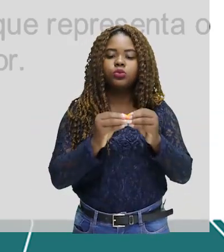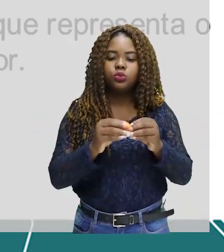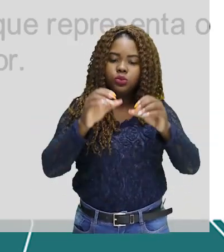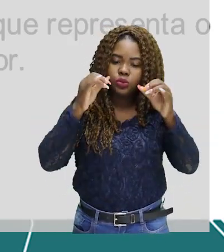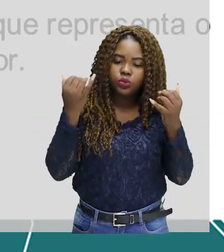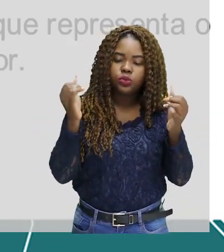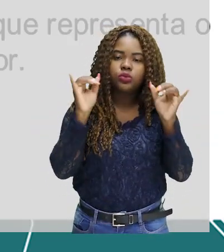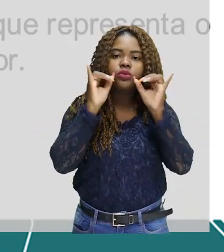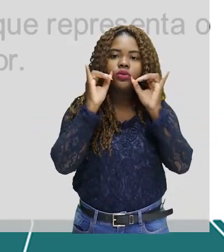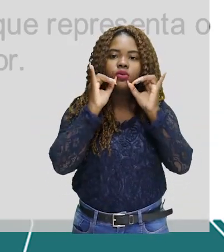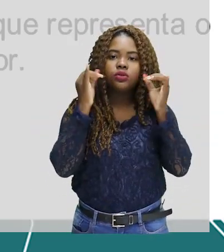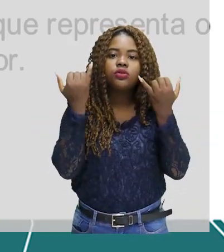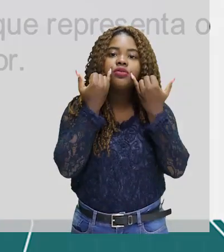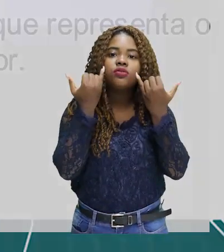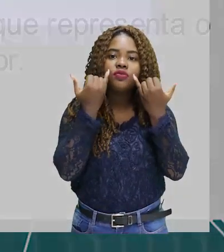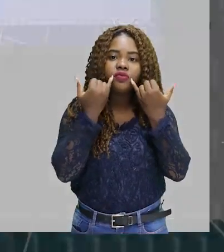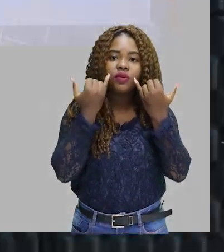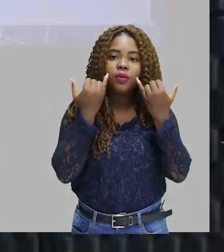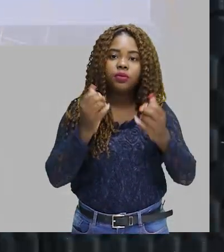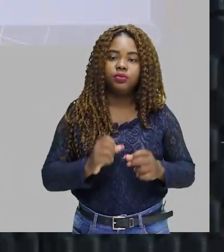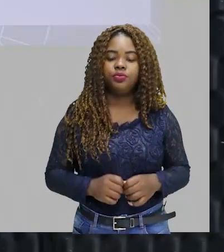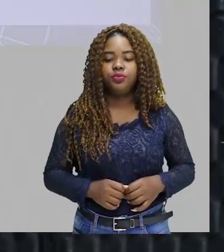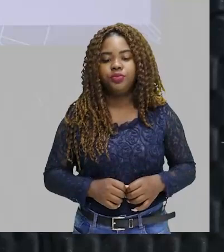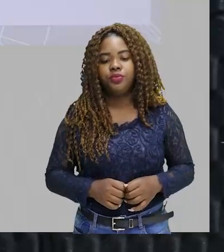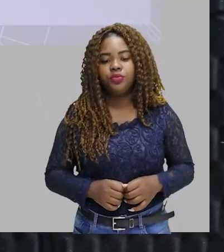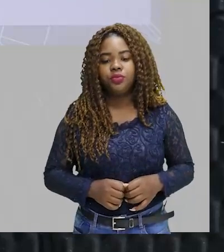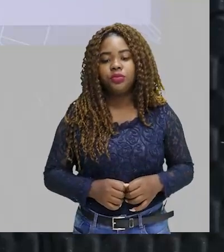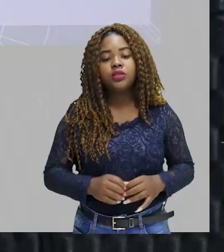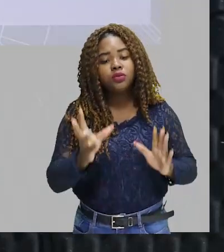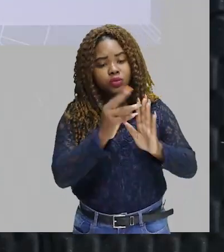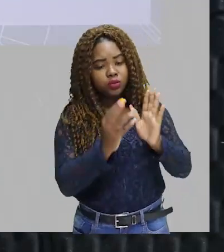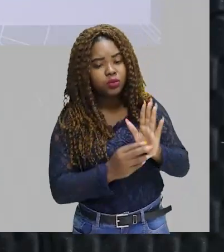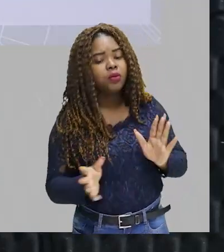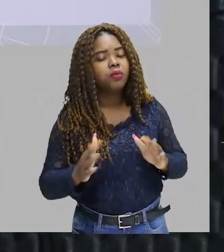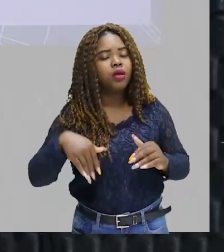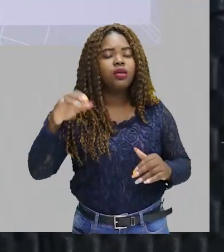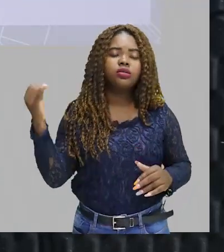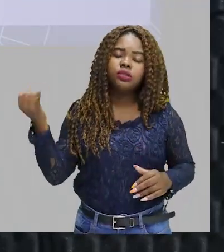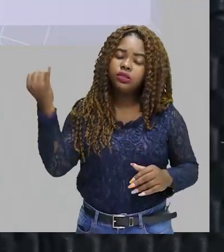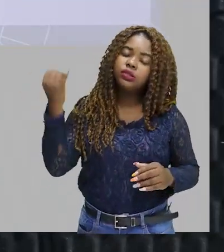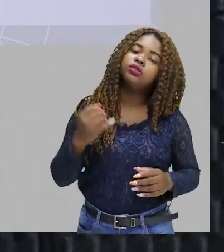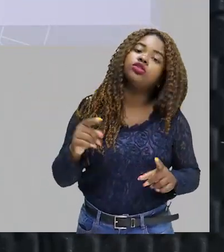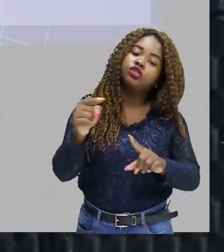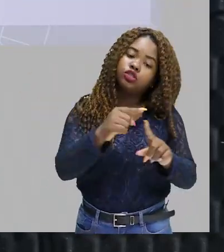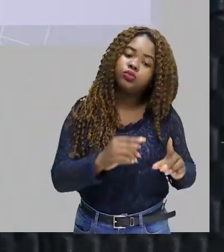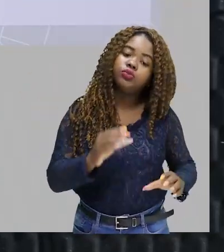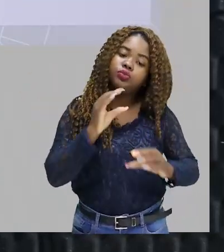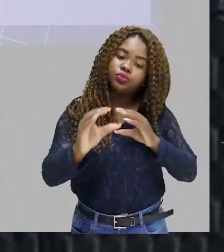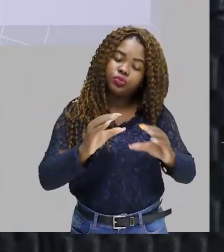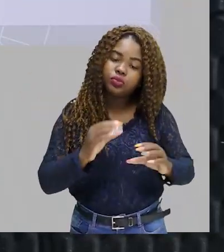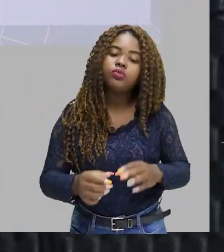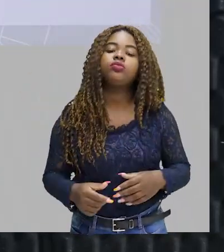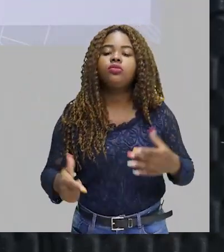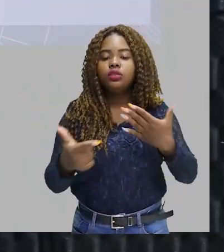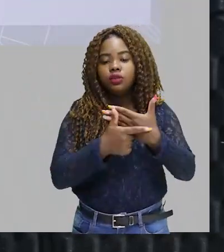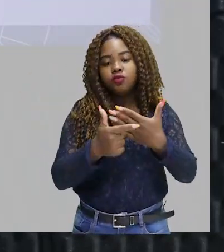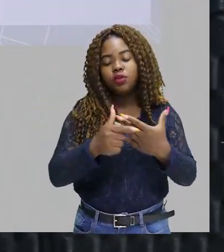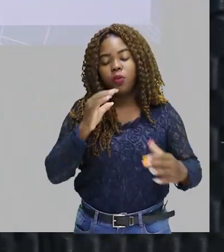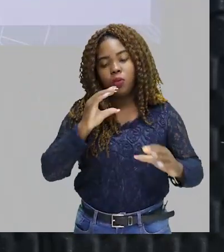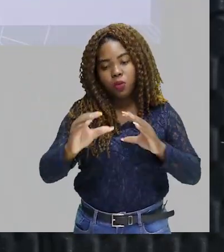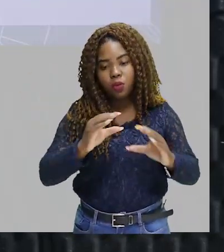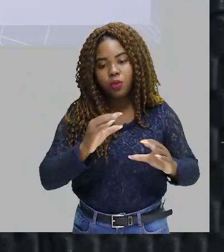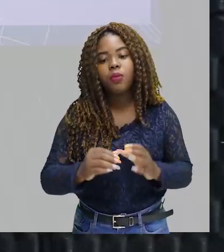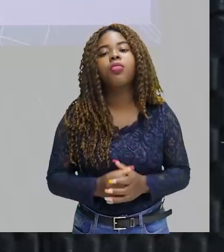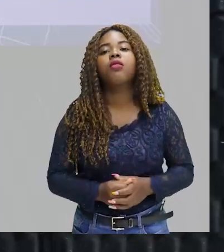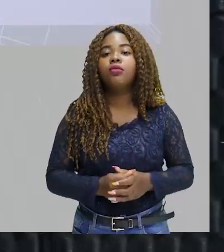pelo locutor. Esse é um dos conteúdos mais importantes que nós temos, elementos da comunicação e funções da comunicação. Então,